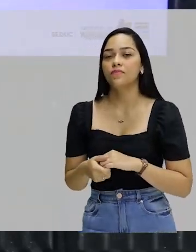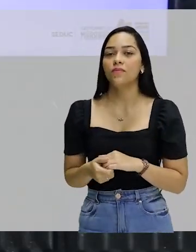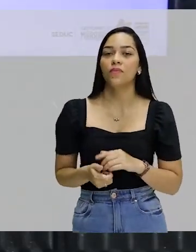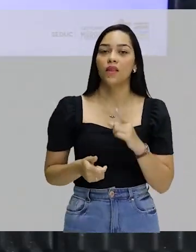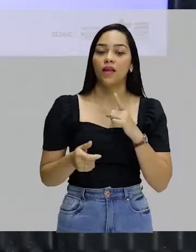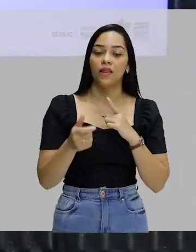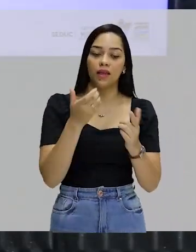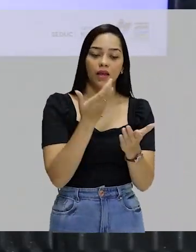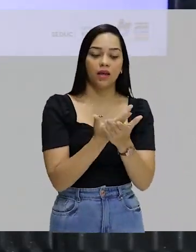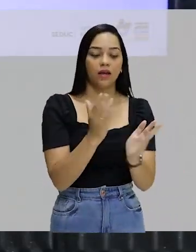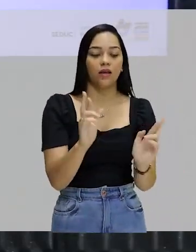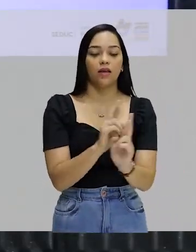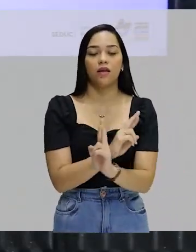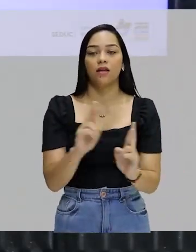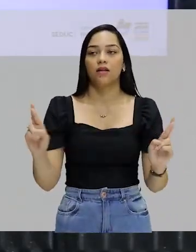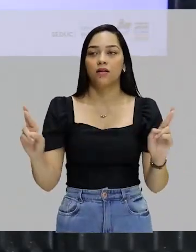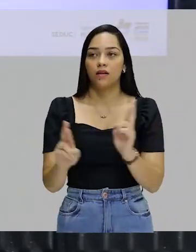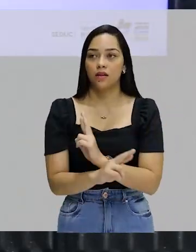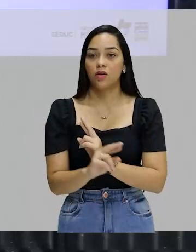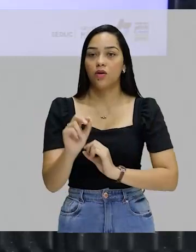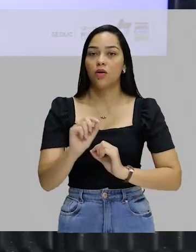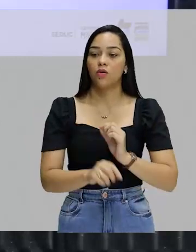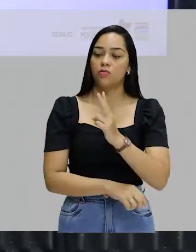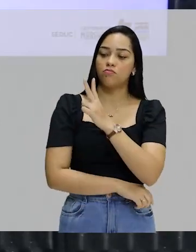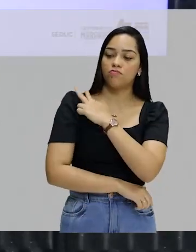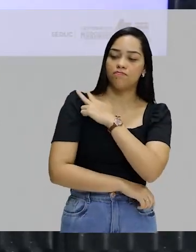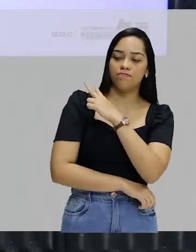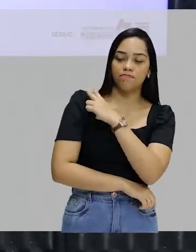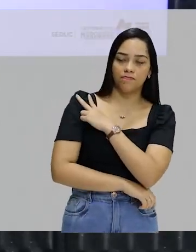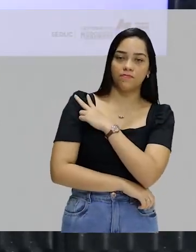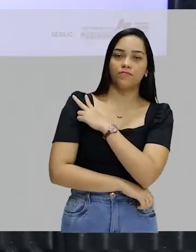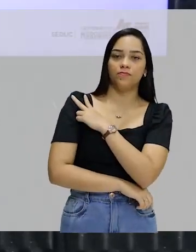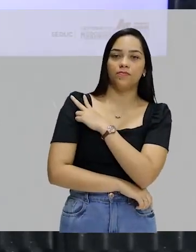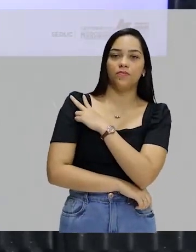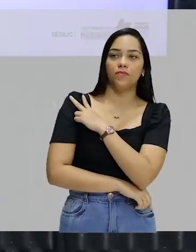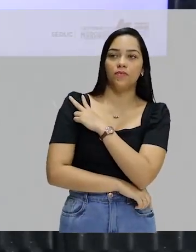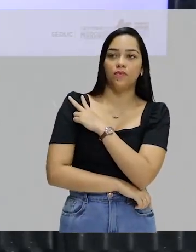série de aulas relacionadas ao segundo ano do ensino médio,